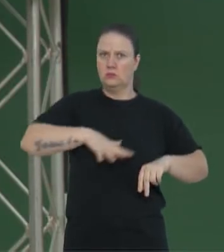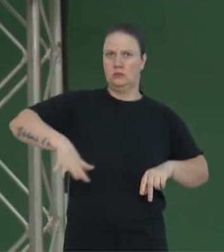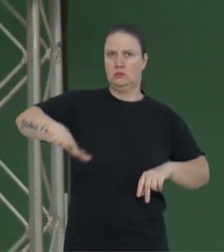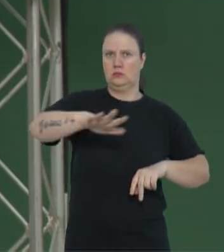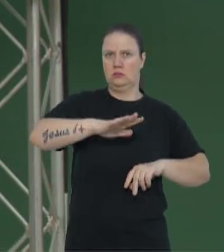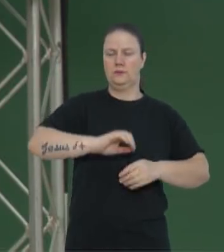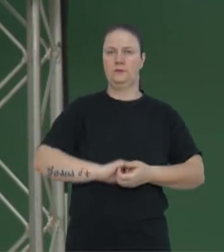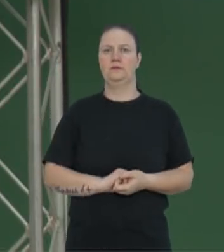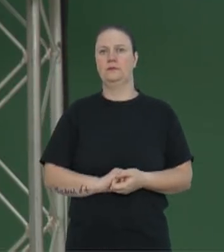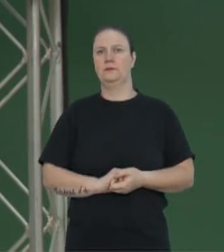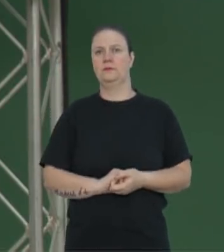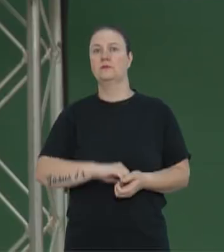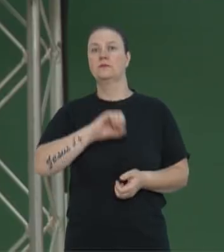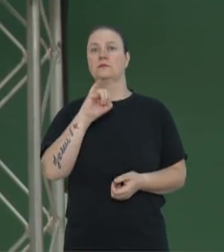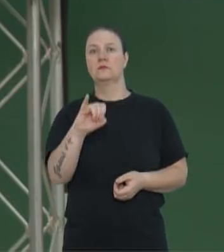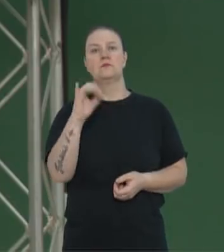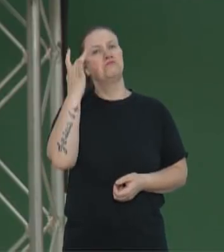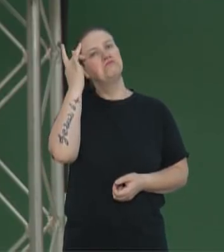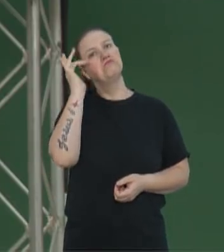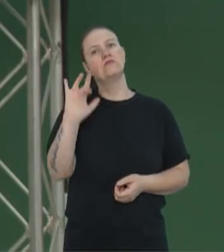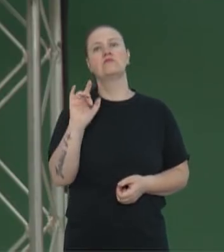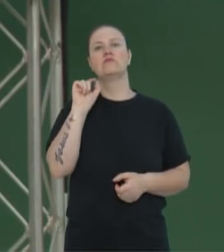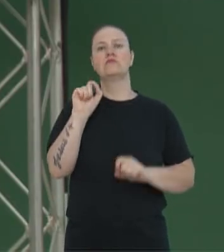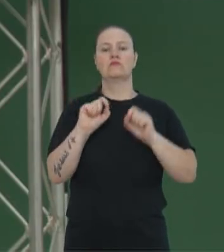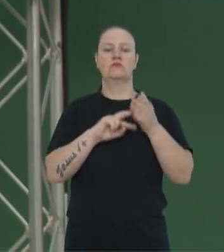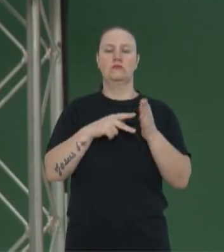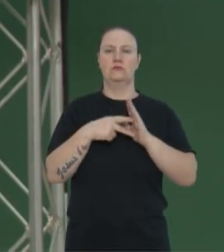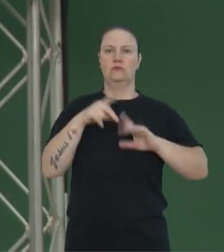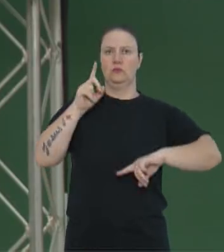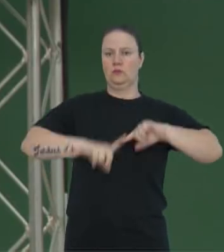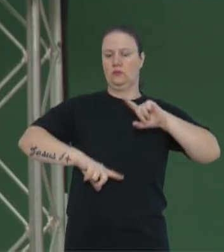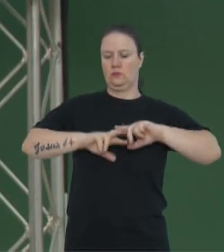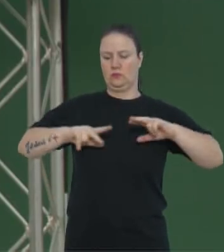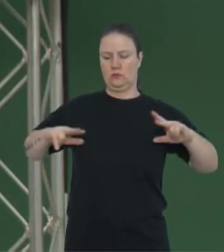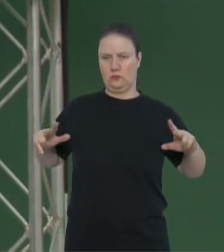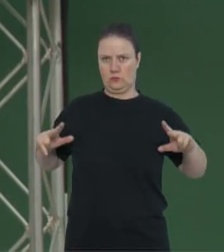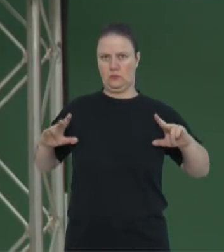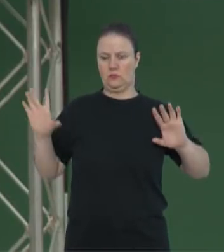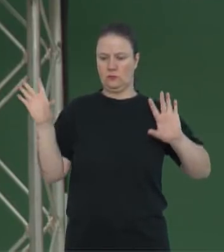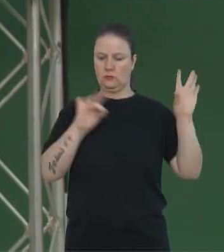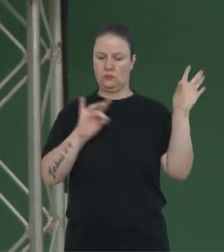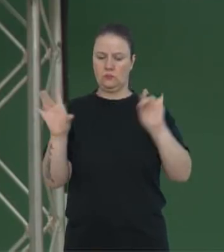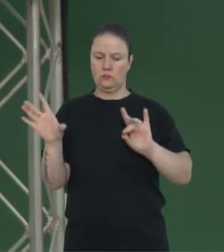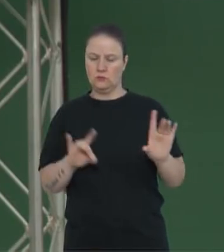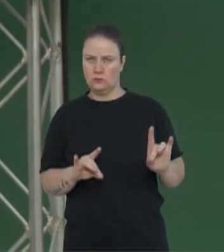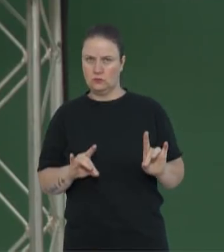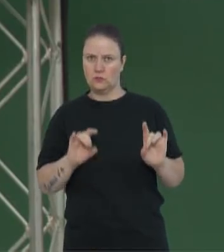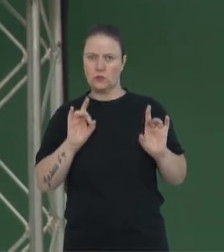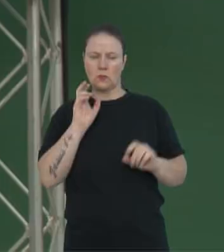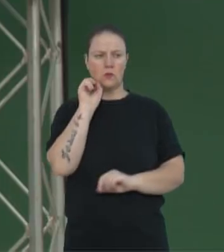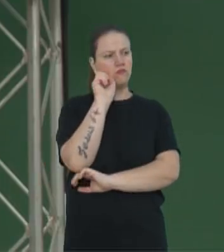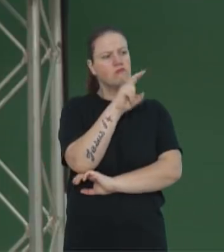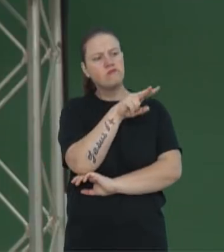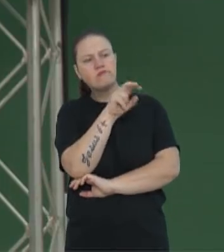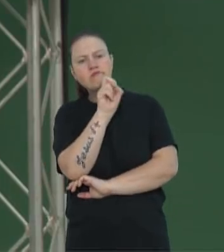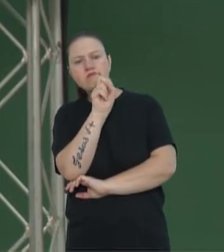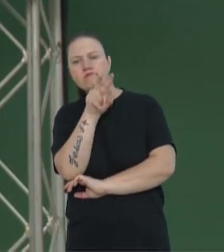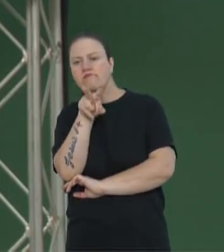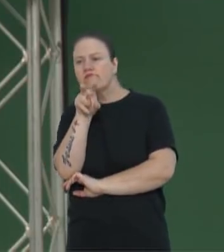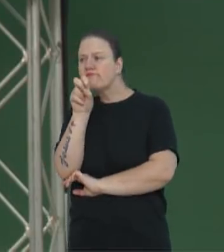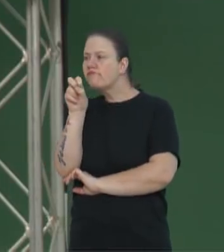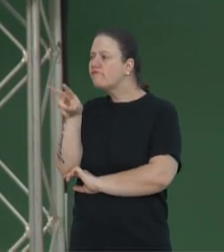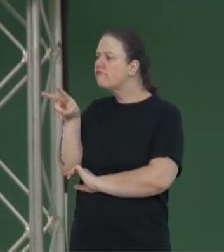Se você não sabe o que seria um objeto propício para uma colagem tridimensional, basta olhar em volta. Tem vários